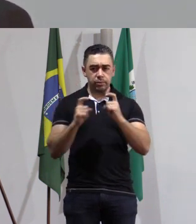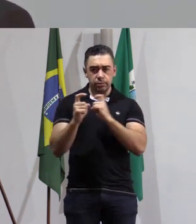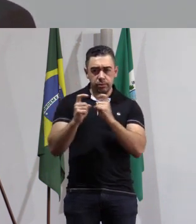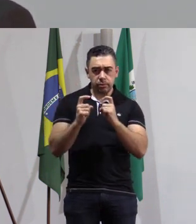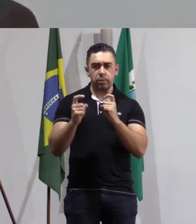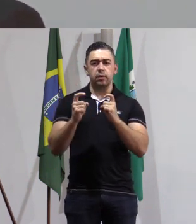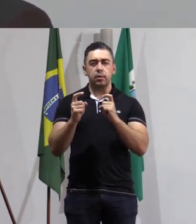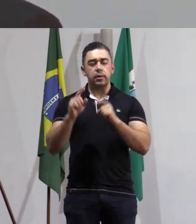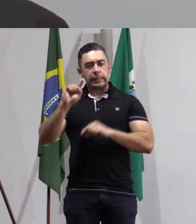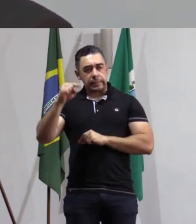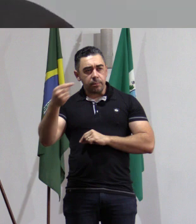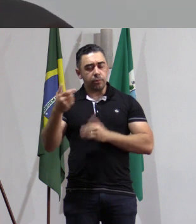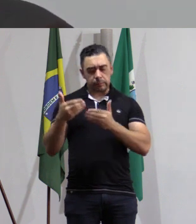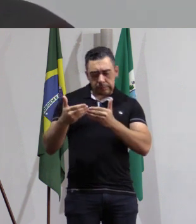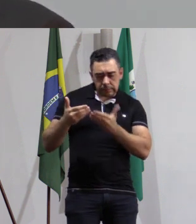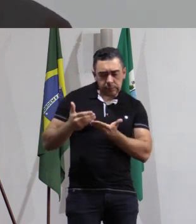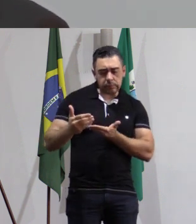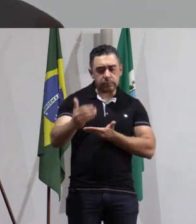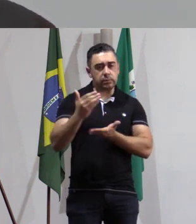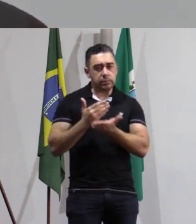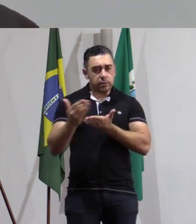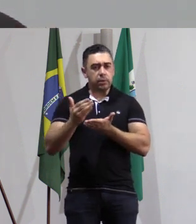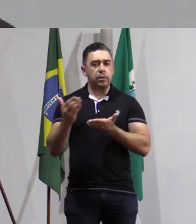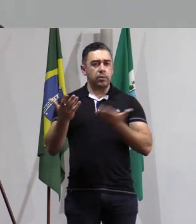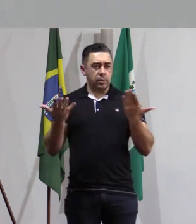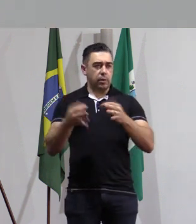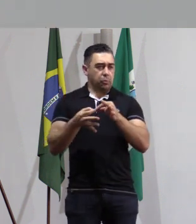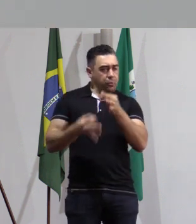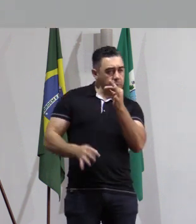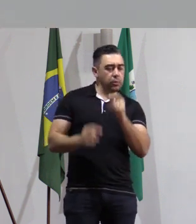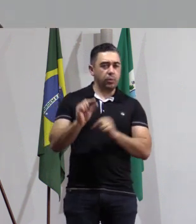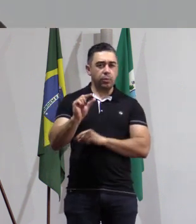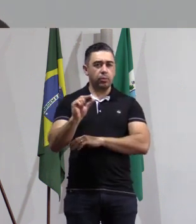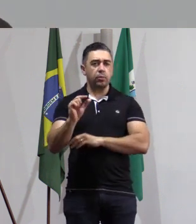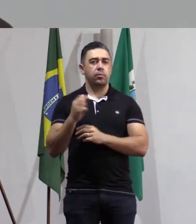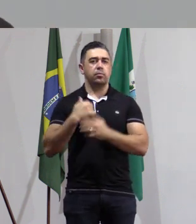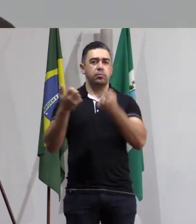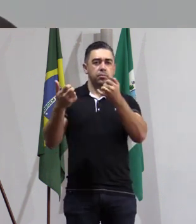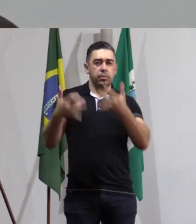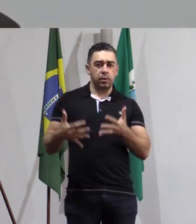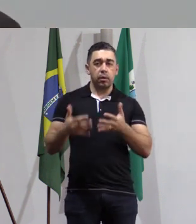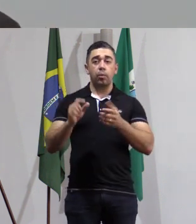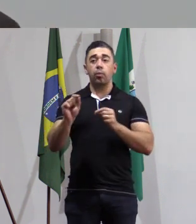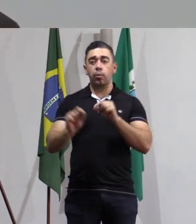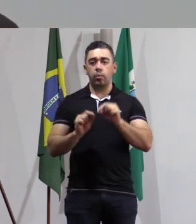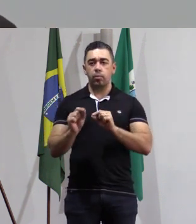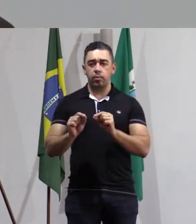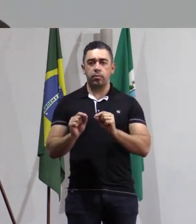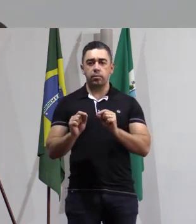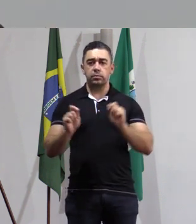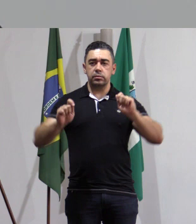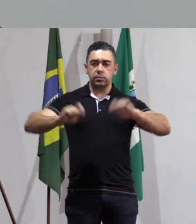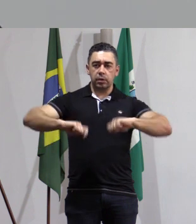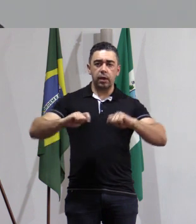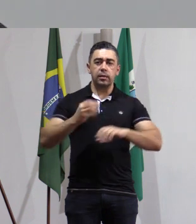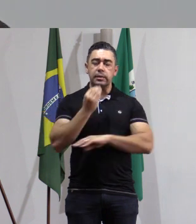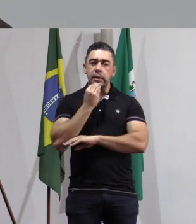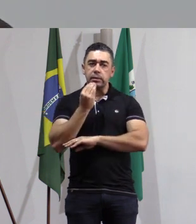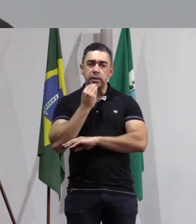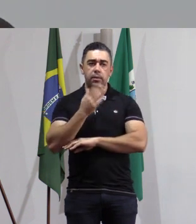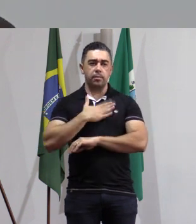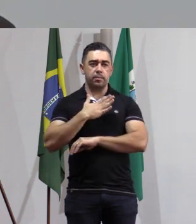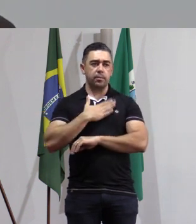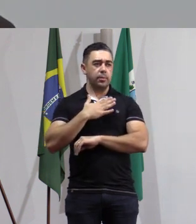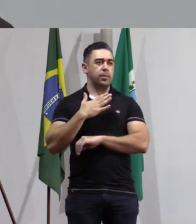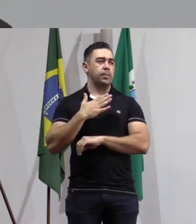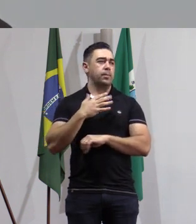Depois de uma fala inicial, um tantinho mais longa, que eu pretendo fazer, seguramente impossível esgotar